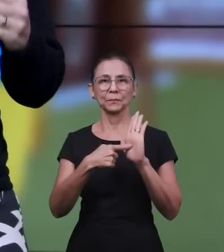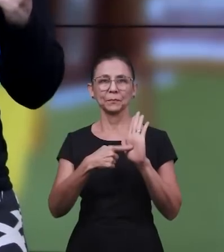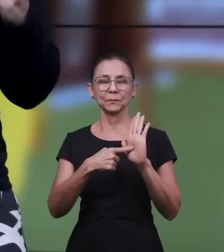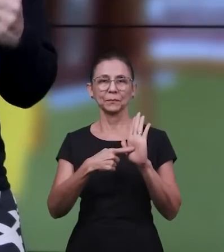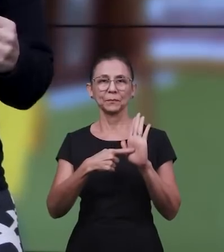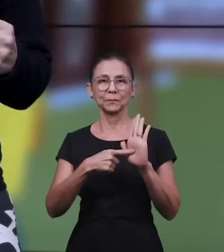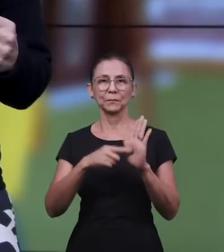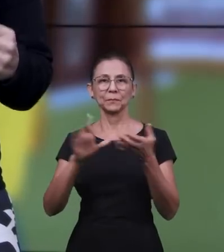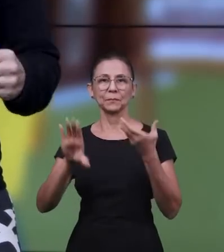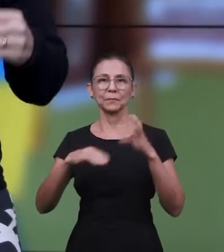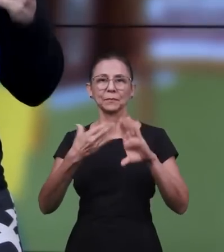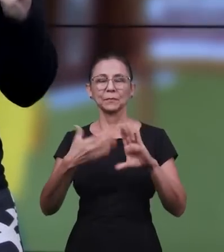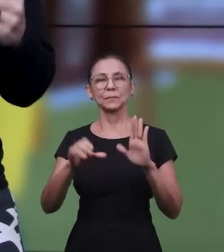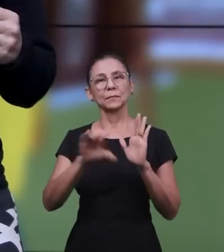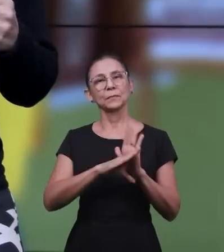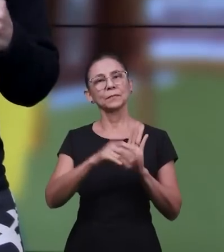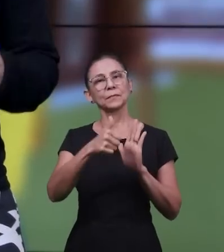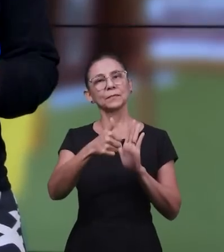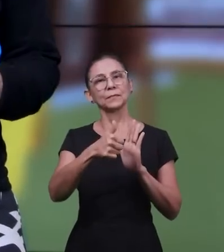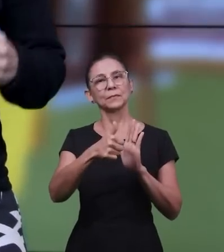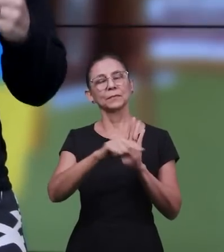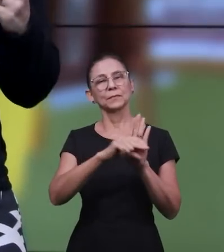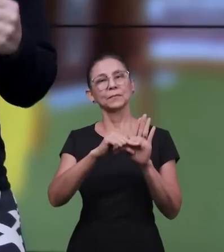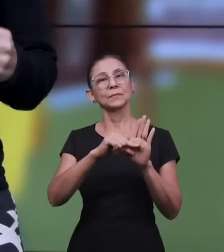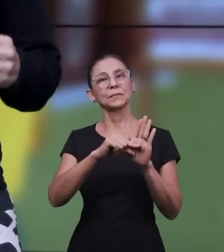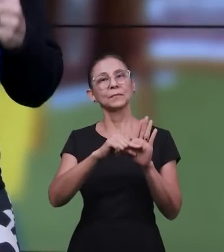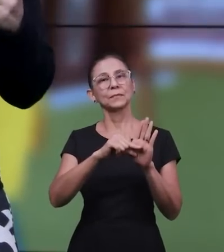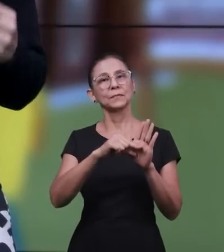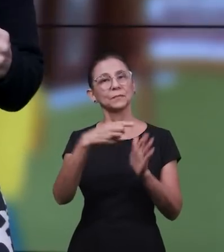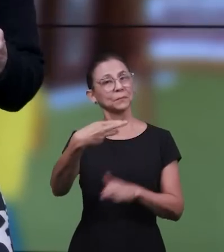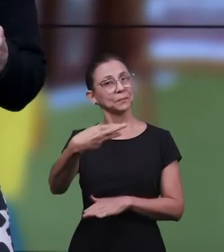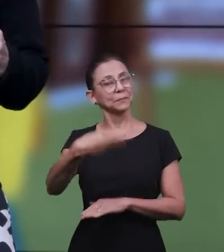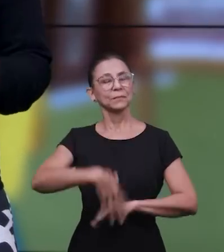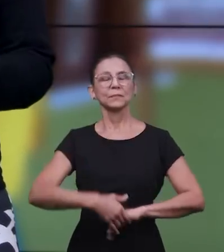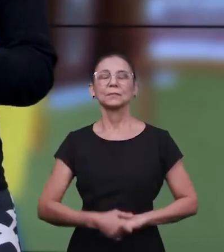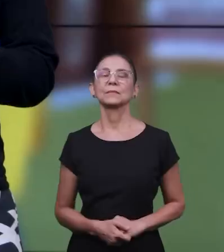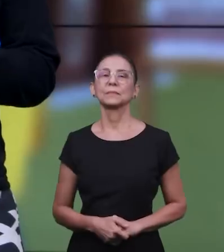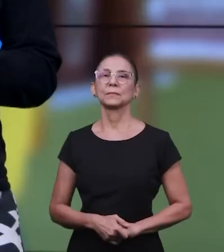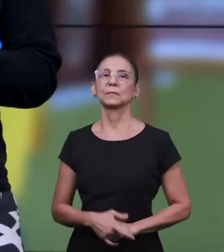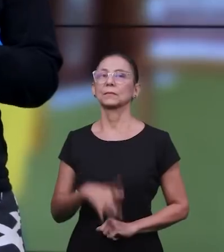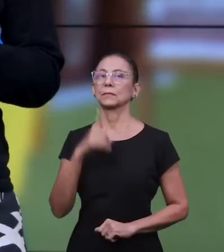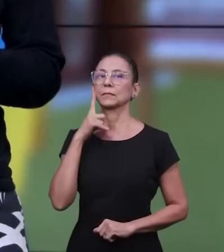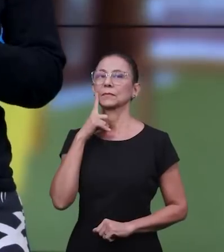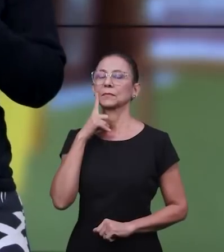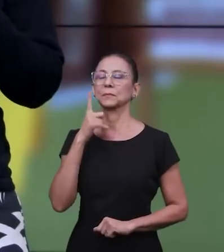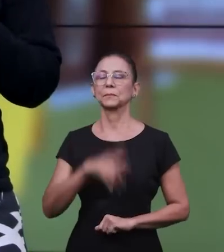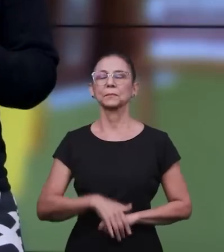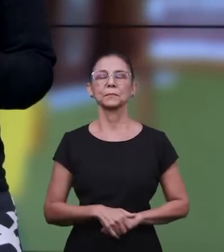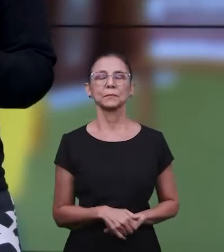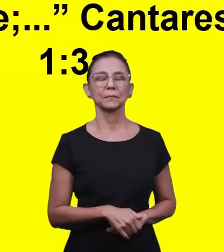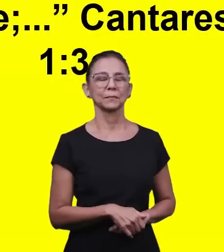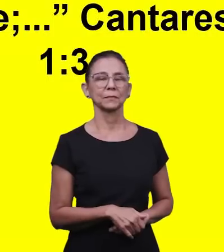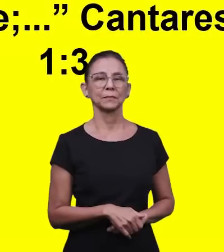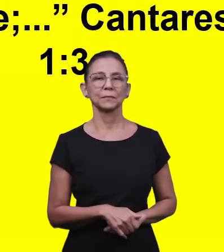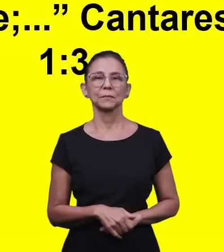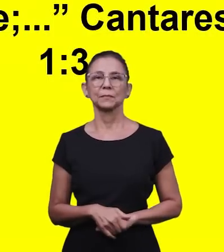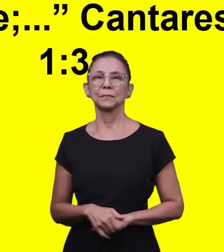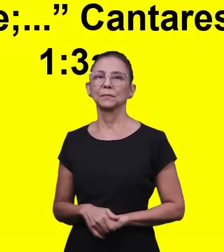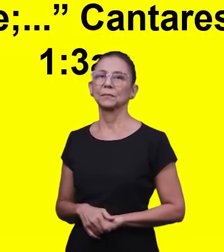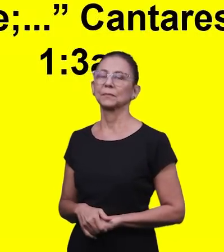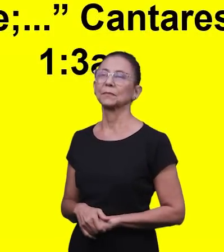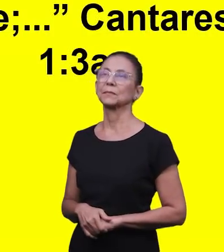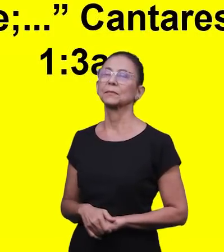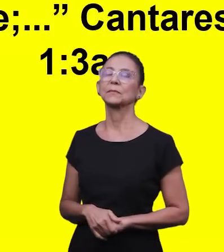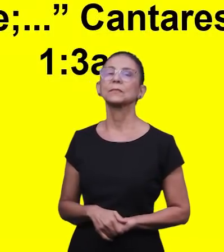no livro de Cantares, no capítulo 1, no versículo 3. A palavra do Senhor nos diz assim: